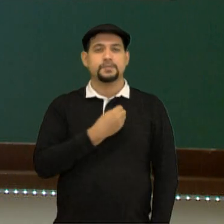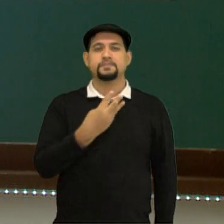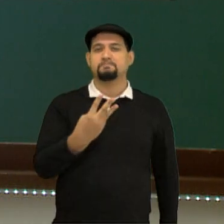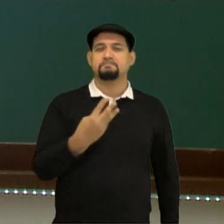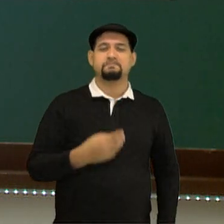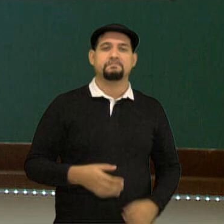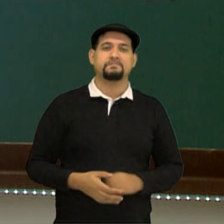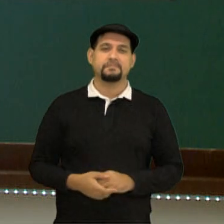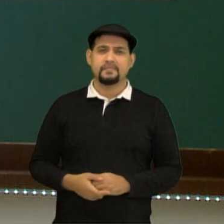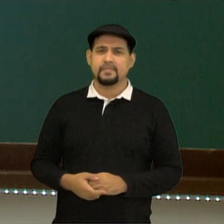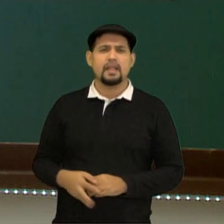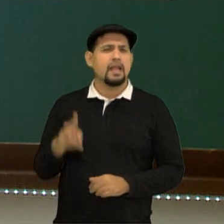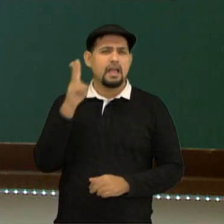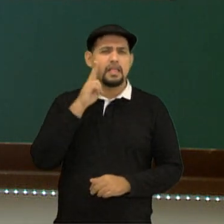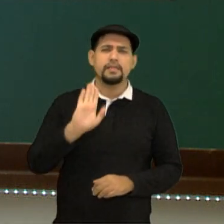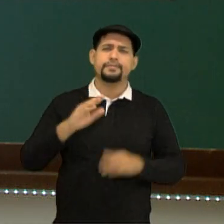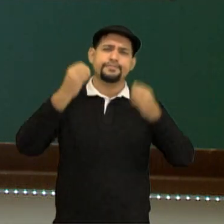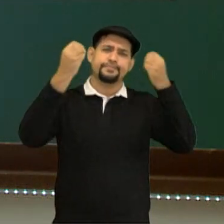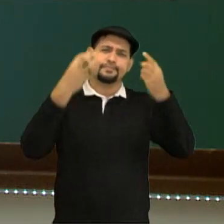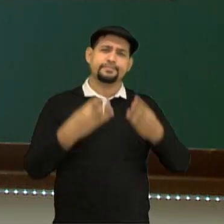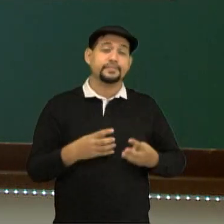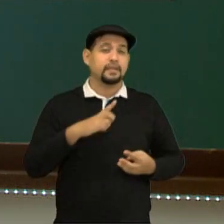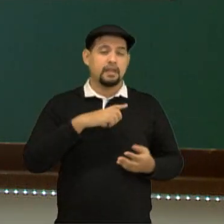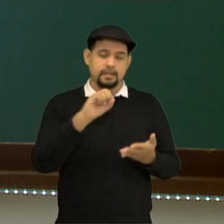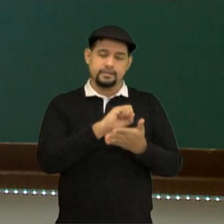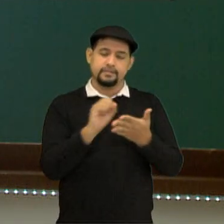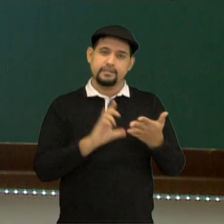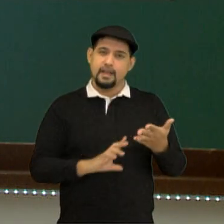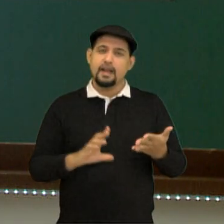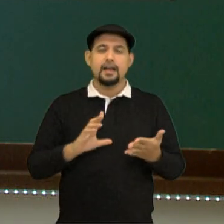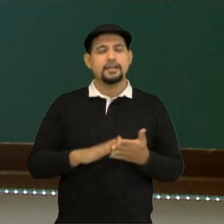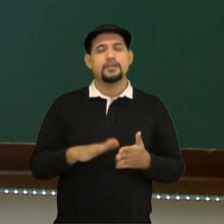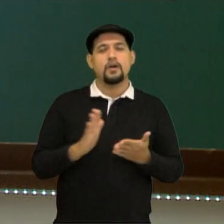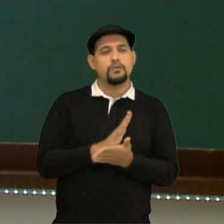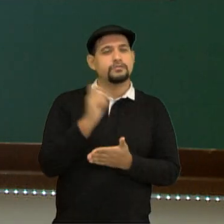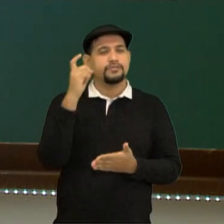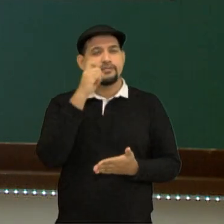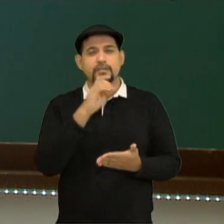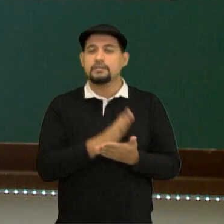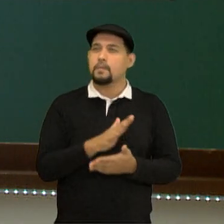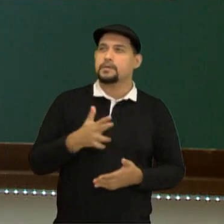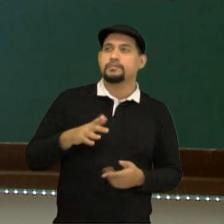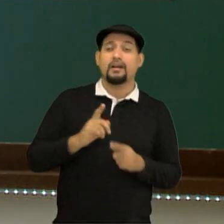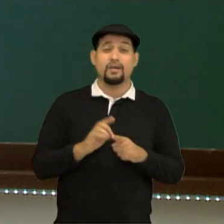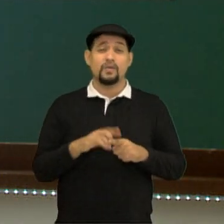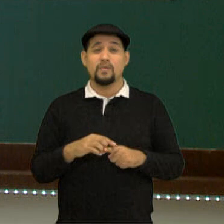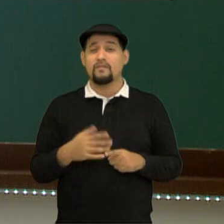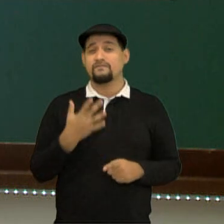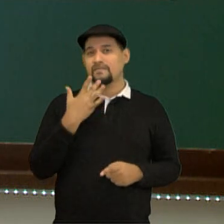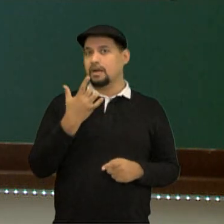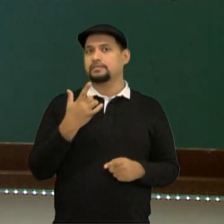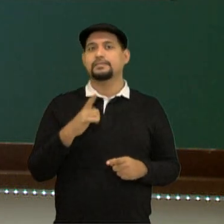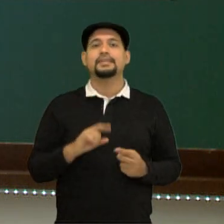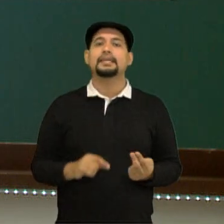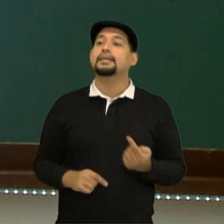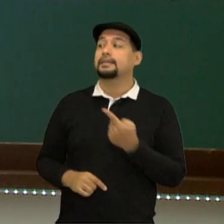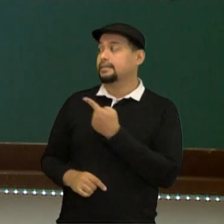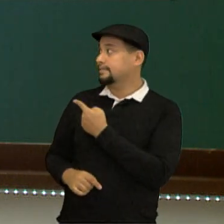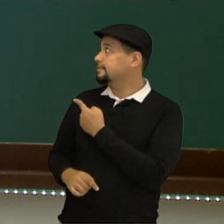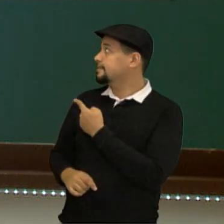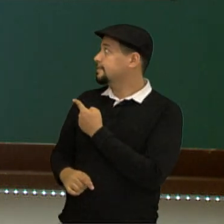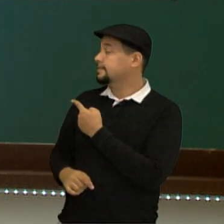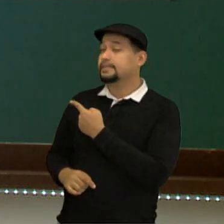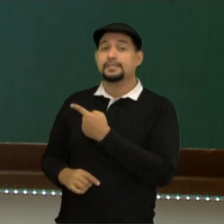3 agora. Lembra que eu falei, né? Tem um exercício mais levinho, outro um pouquinho médio e um pouquinho mais pesado. Esse eu considero que nós